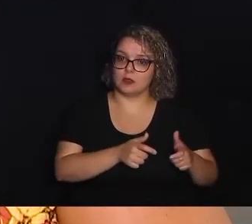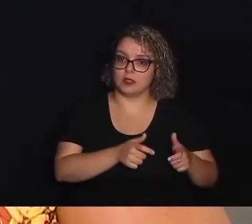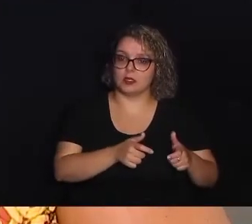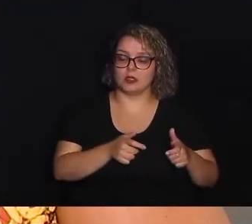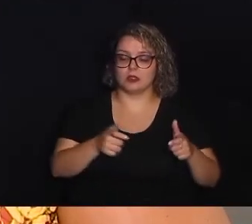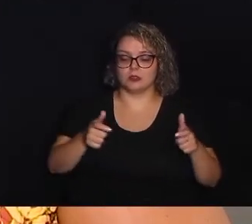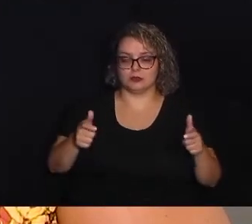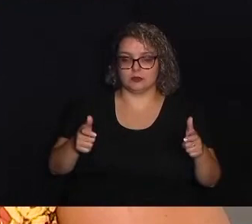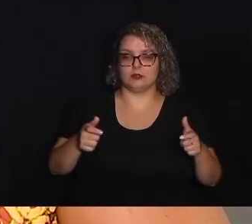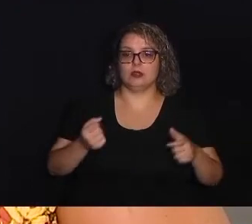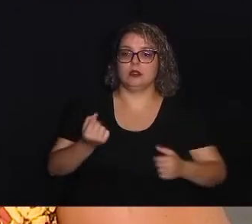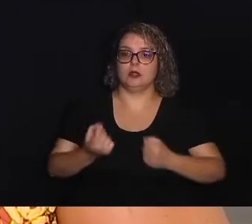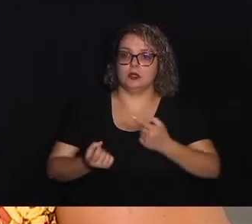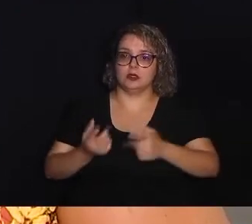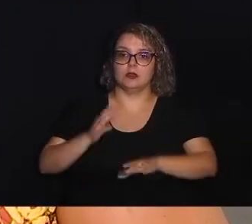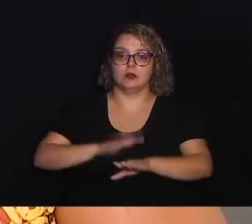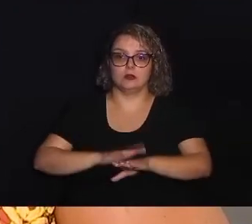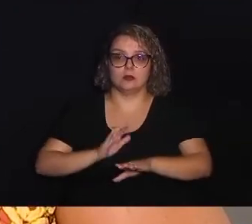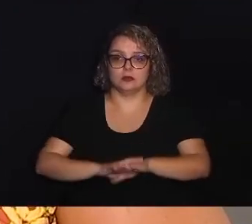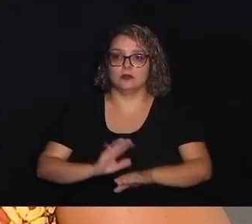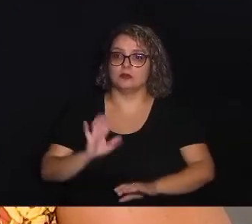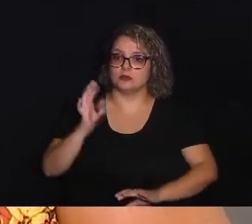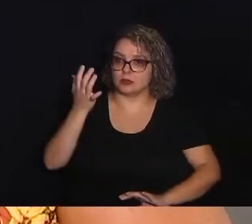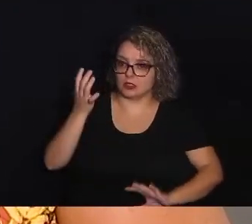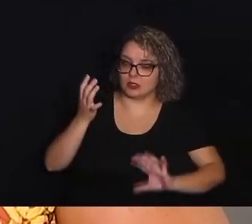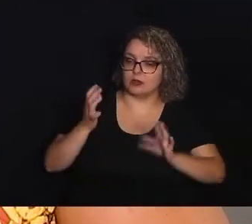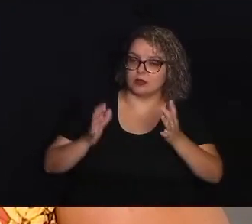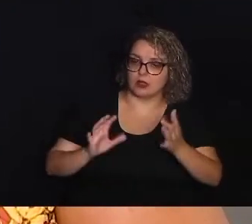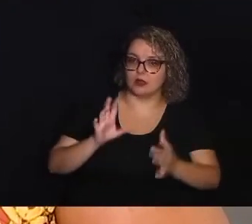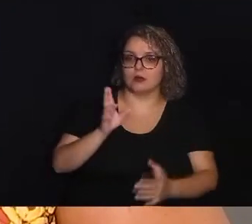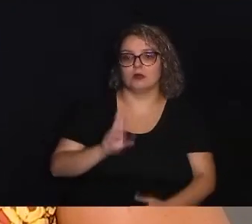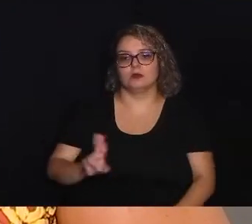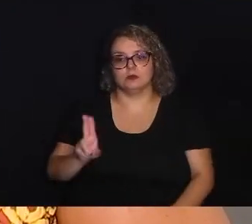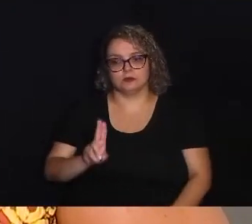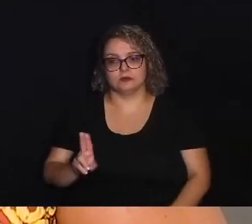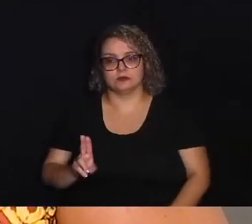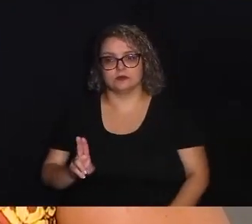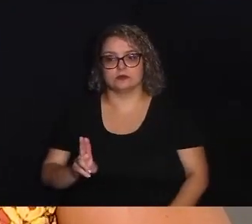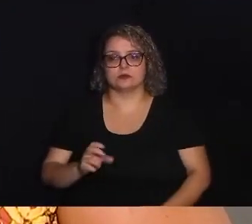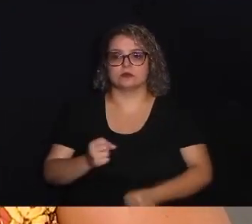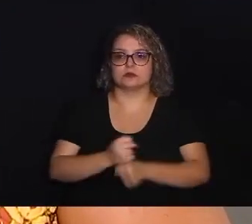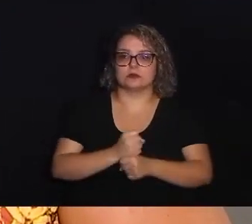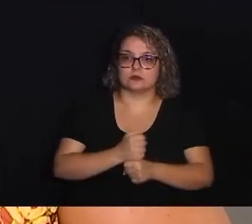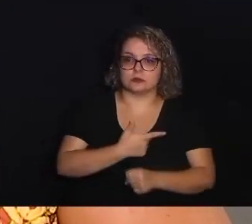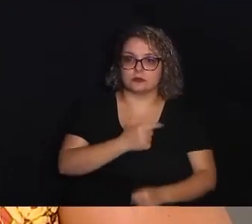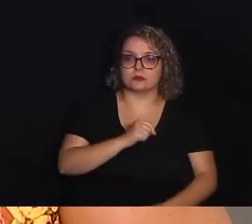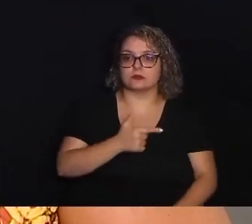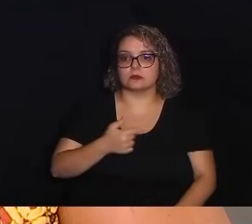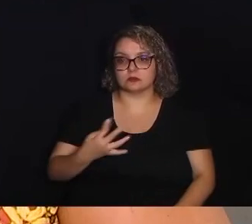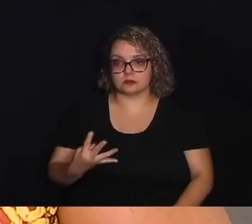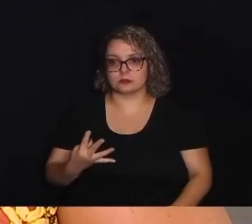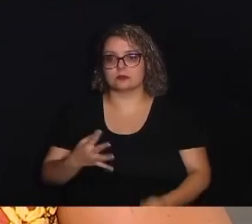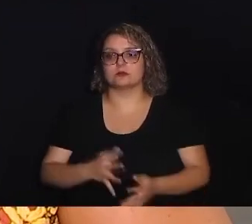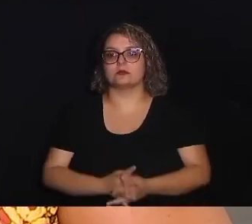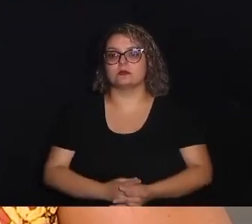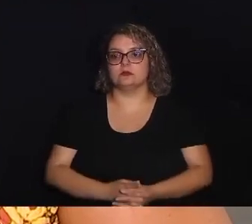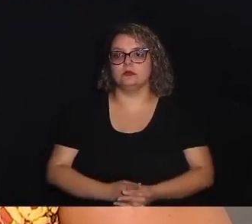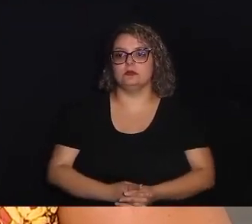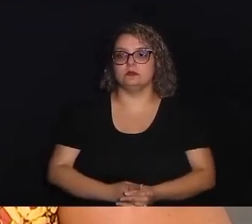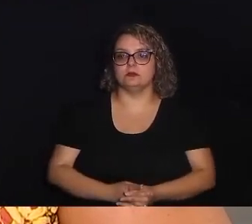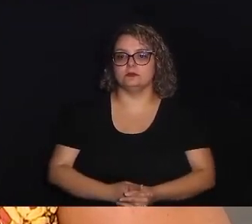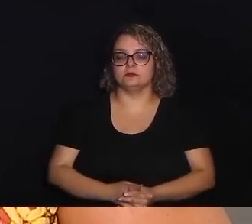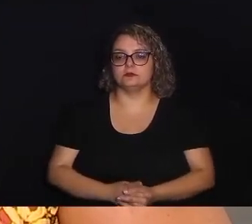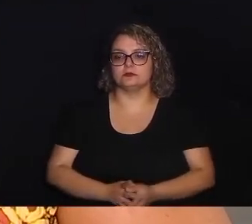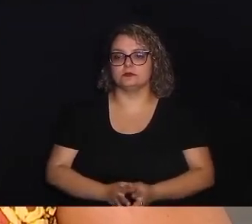a curto e a Médio prazo algumas ações que já vão estar sendo implementadas a partir de